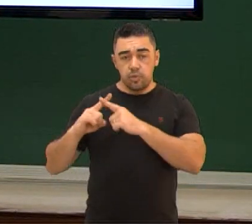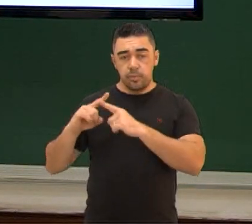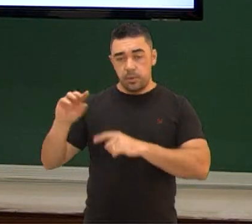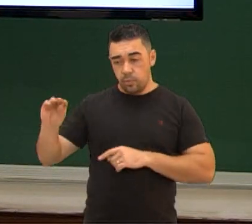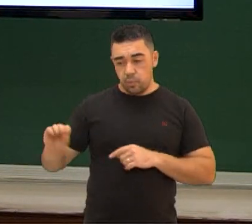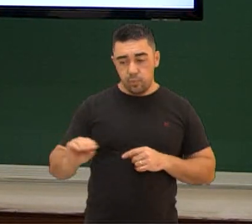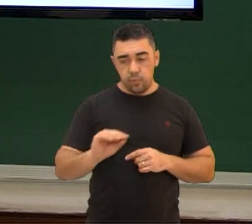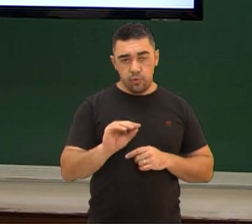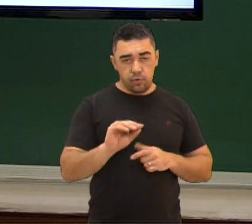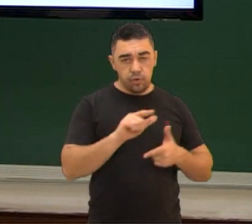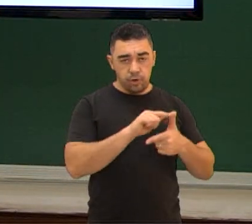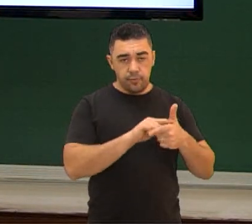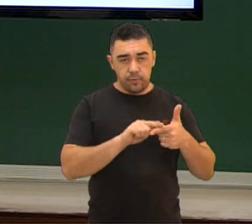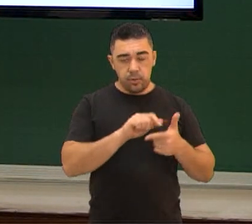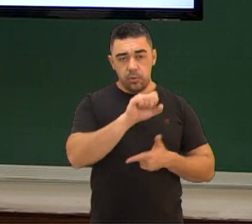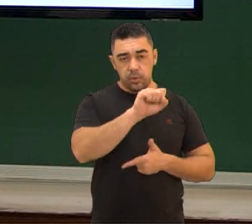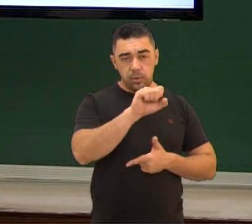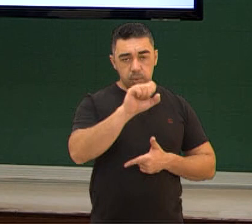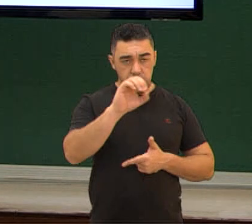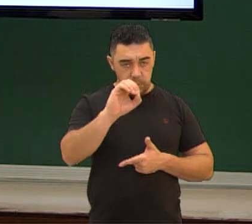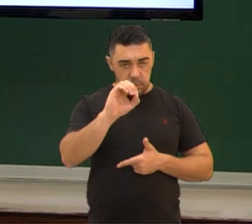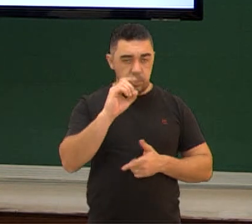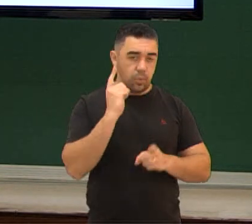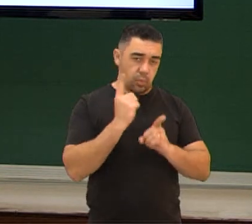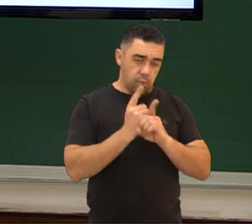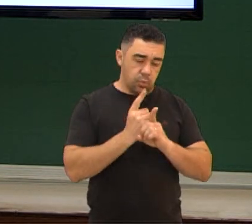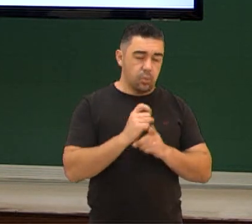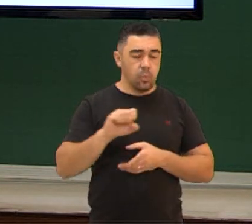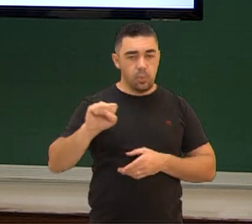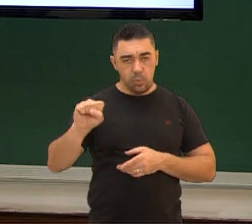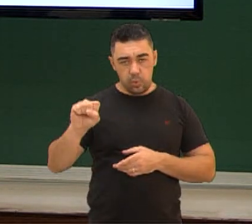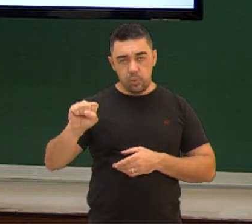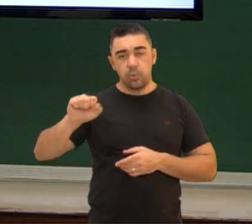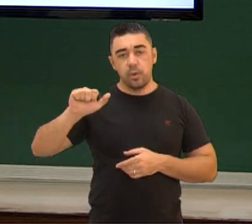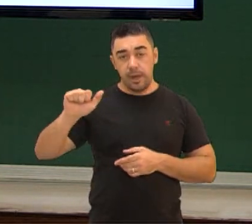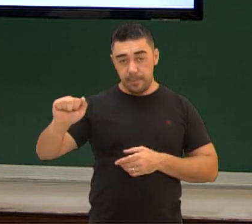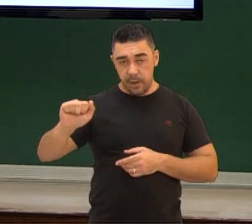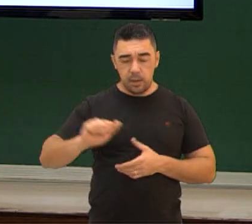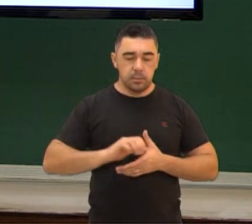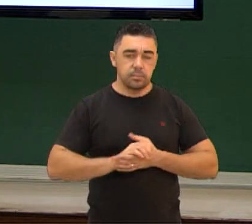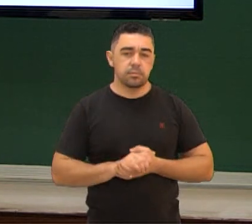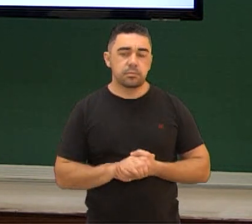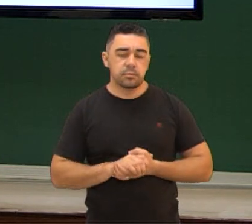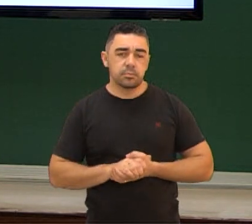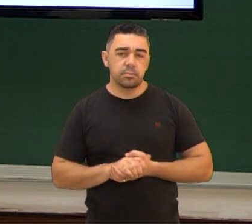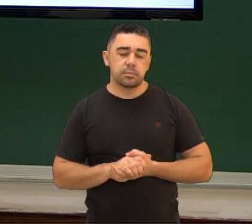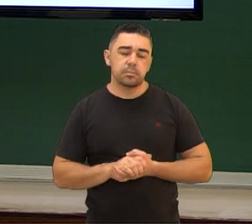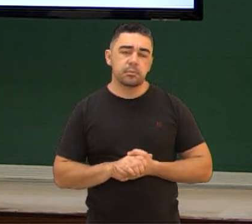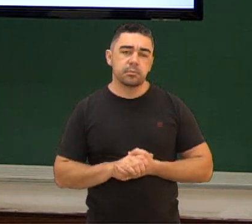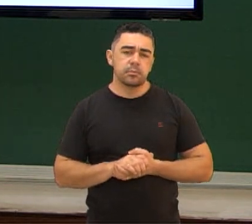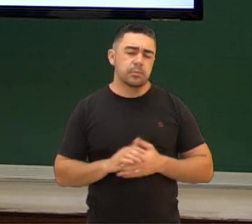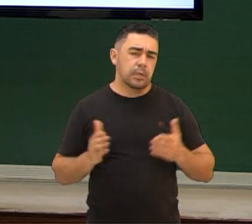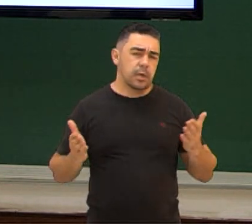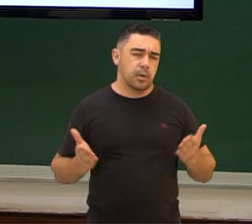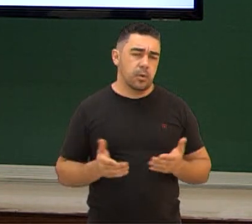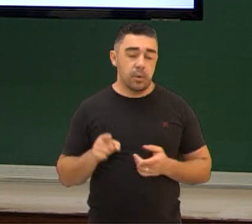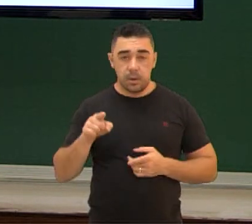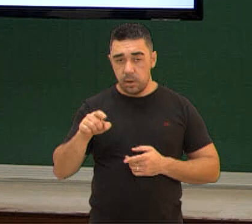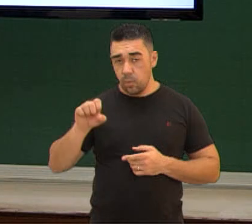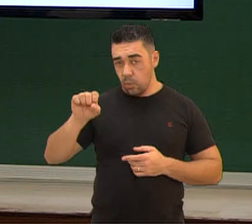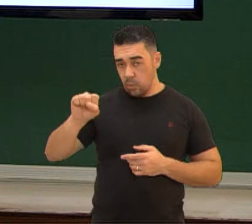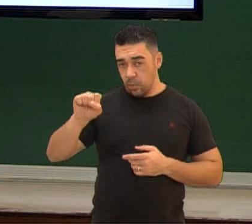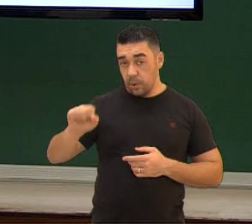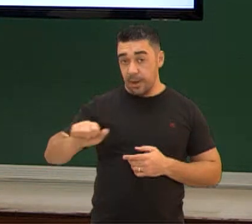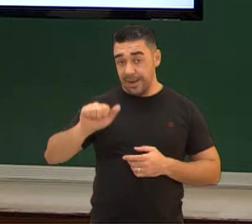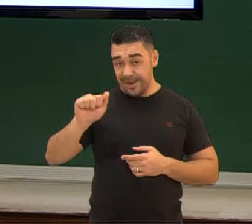passou dividindo 880, ok? Que vai dar 8 amperes. Agora eu vou pegar esses 8